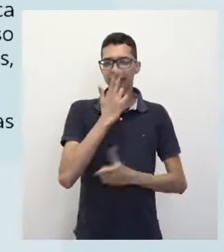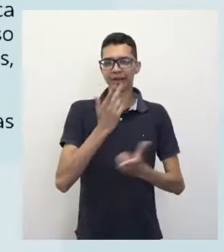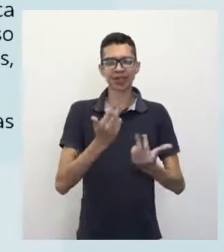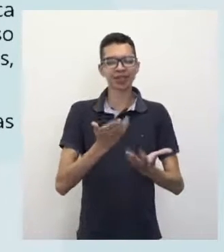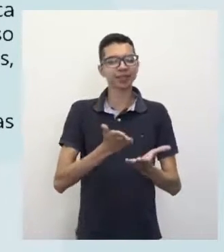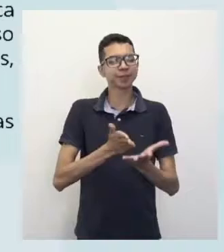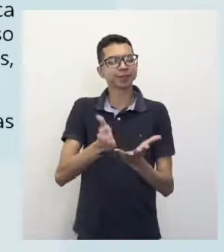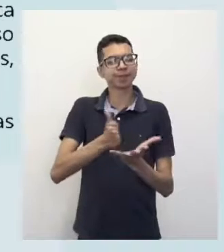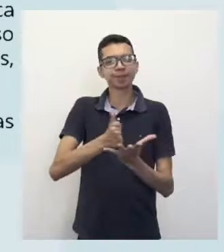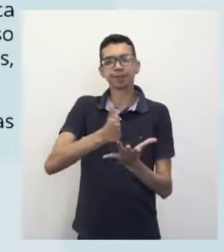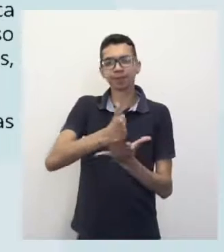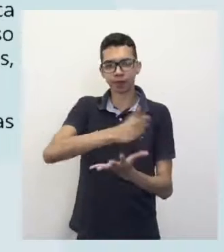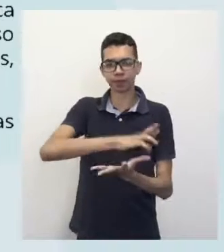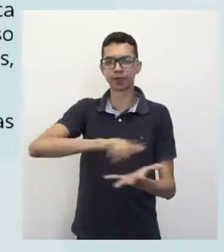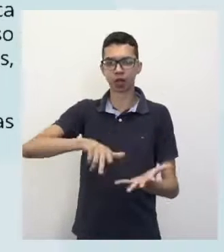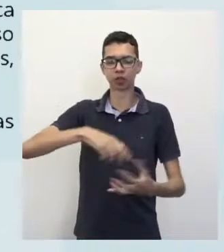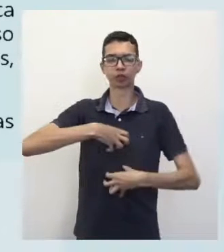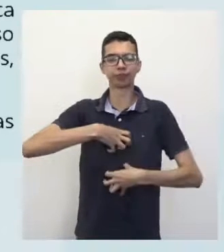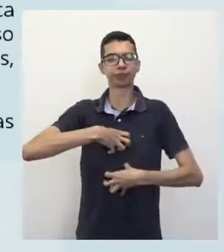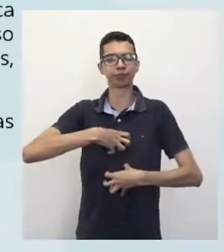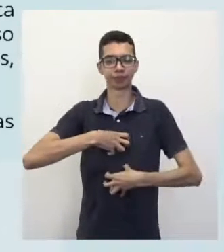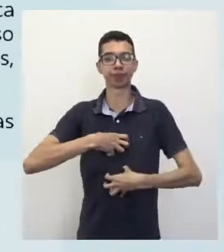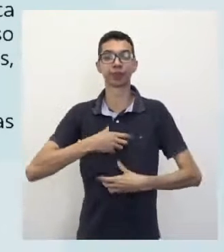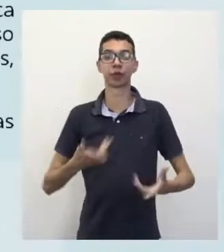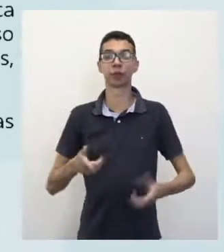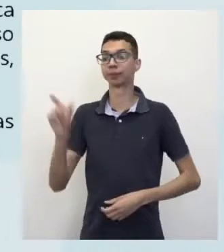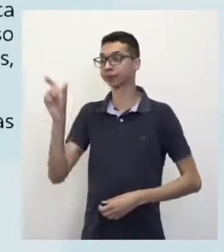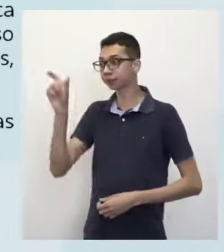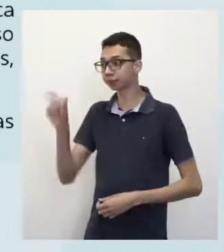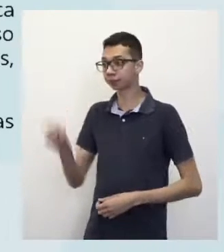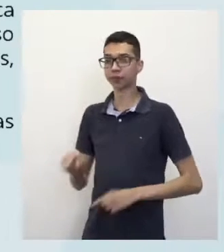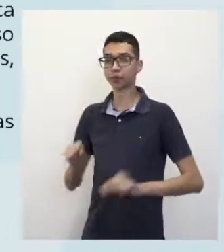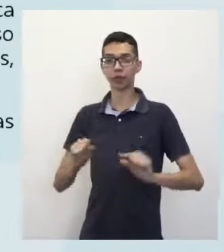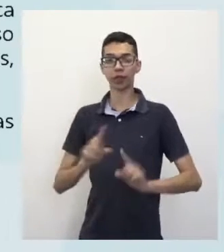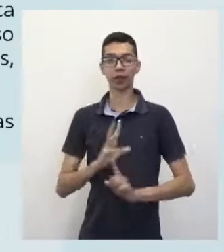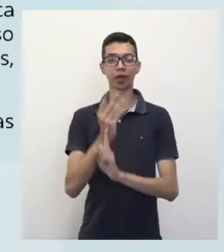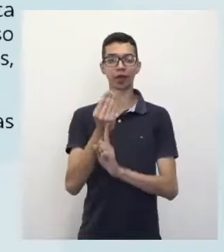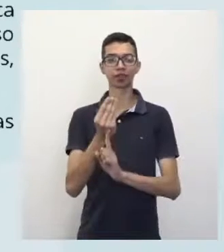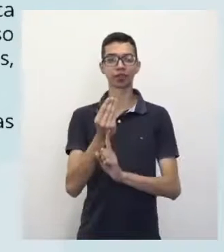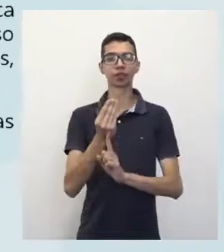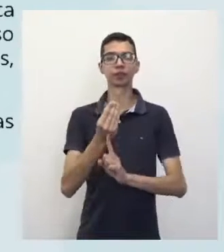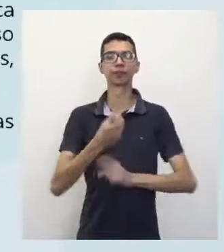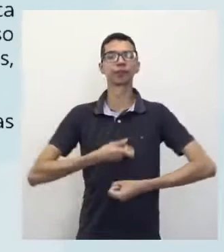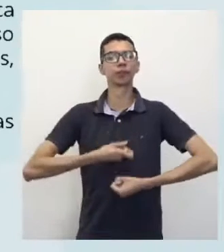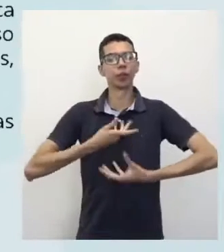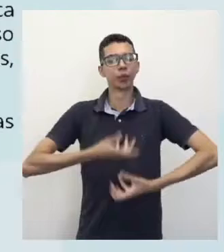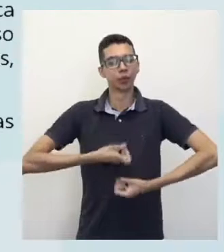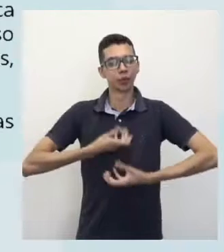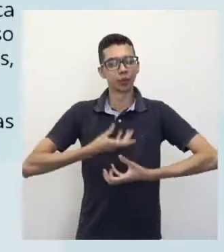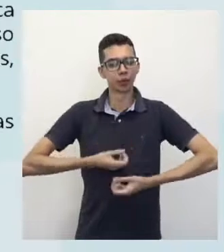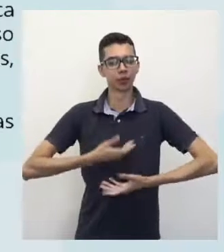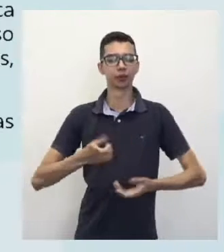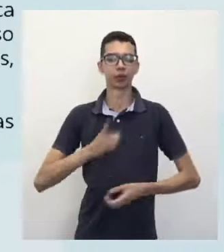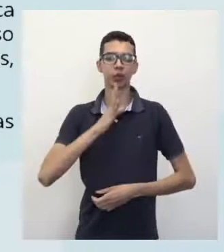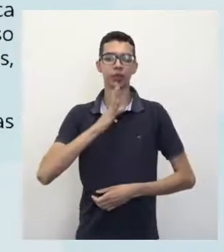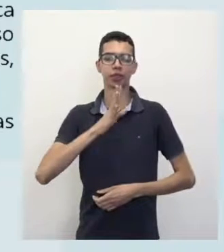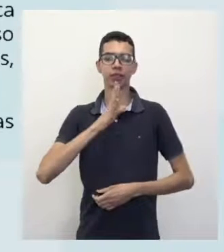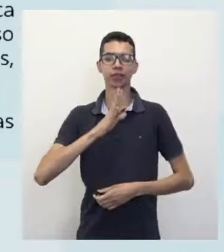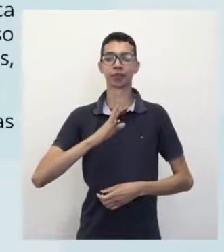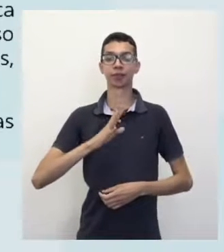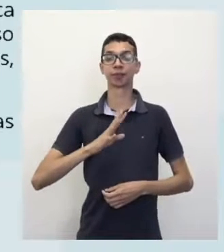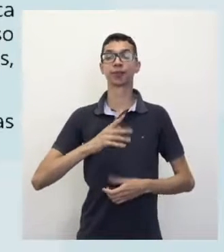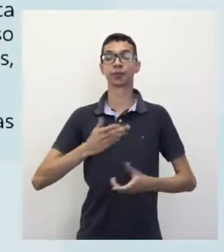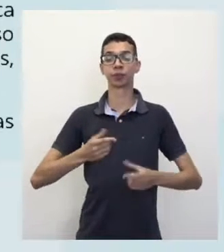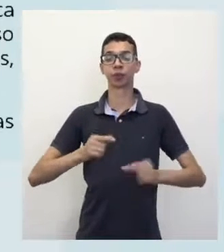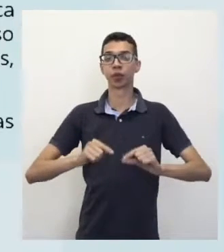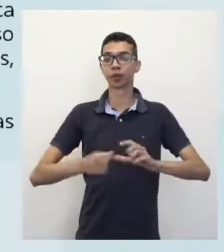tipos de sentimentos, a obra do artista é sua poética. Mais do que conhecer uma ou outra obra, perceber a poética de seu